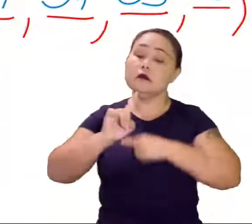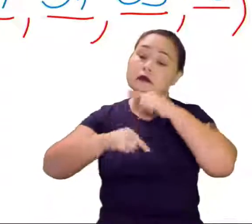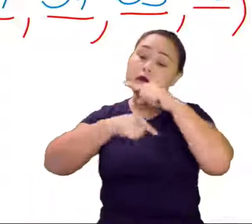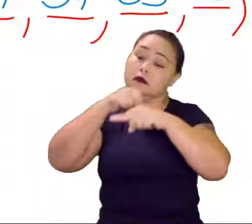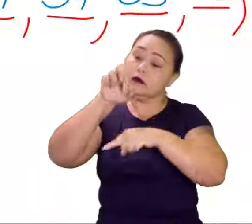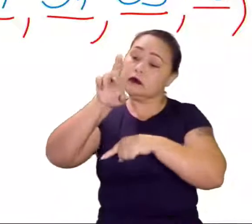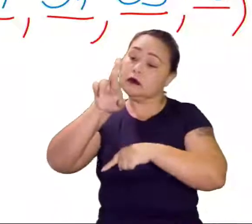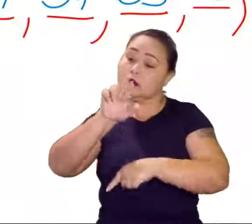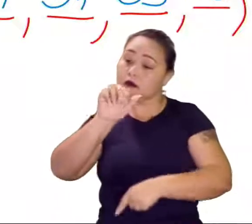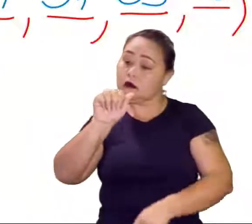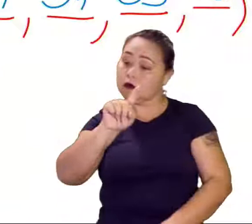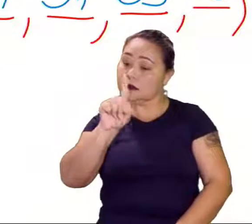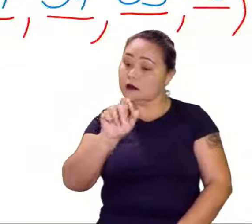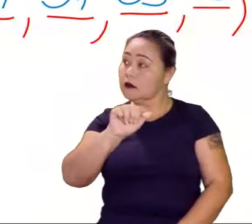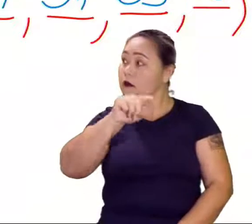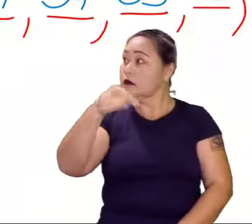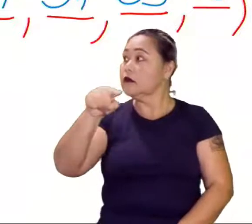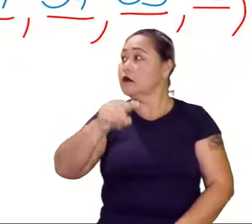nossa razão.